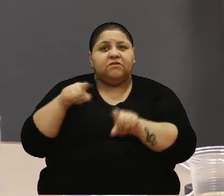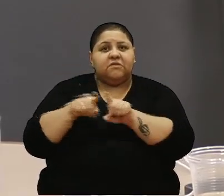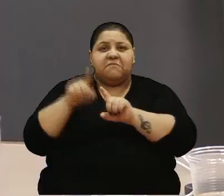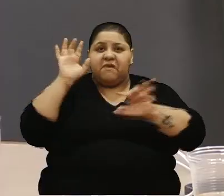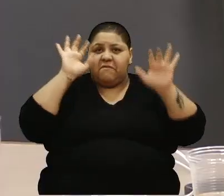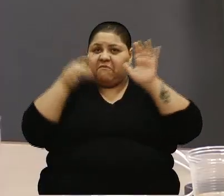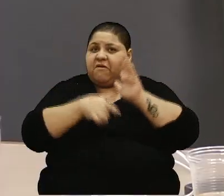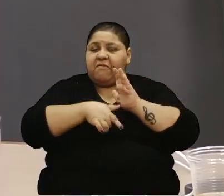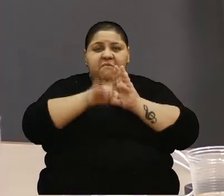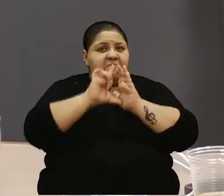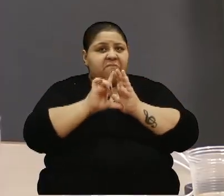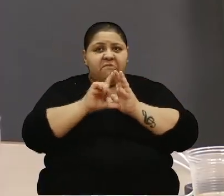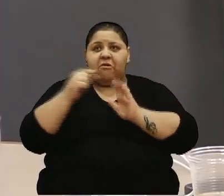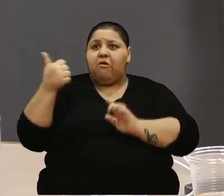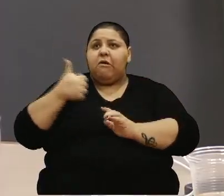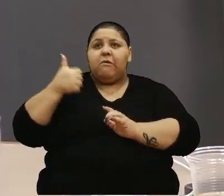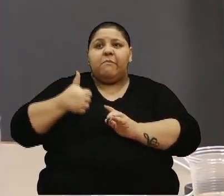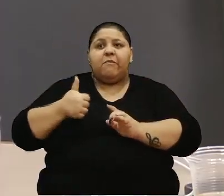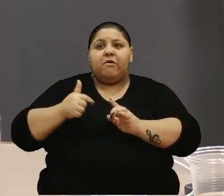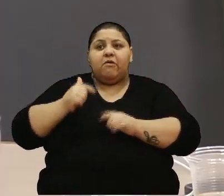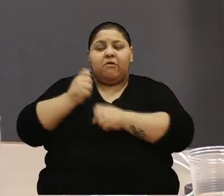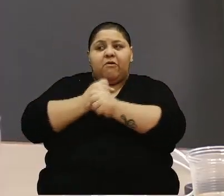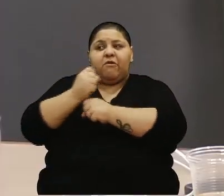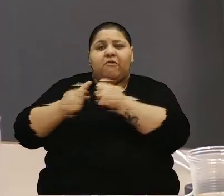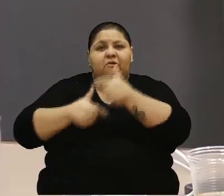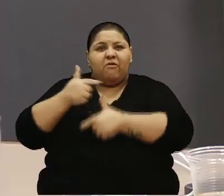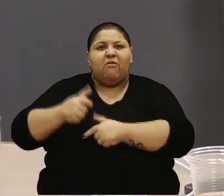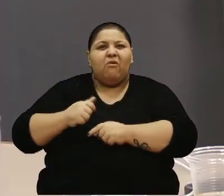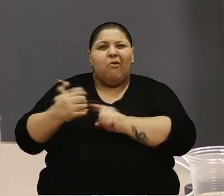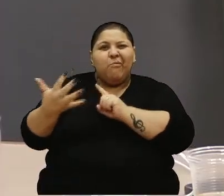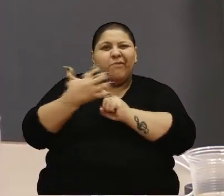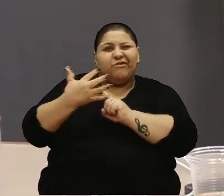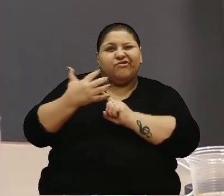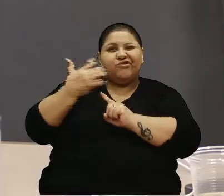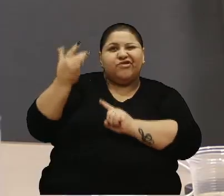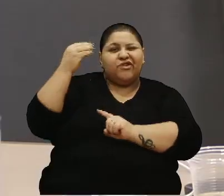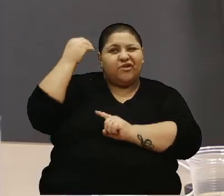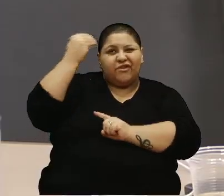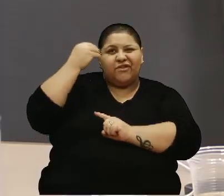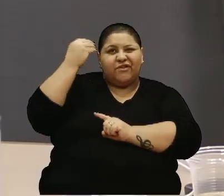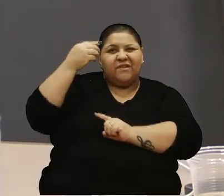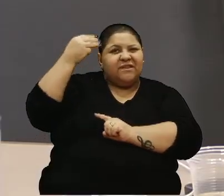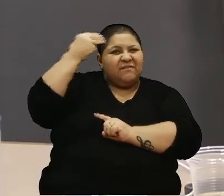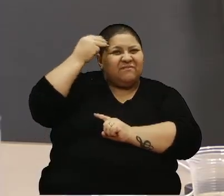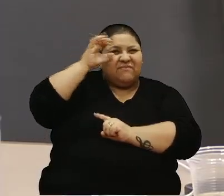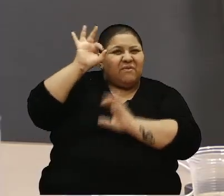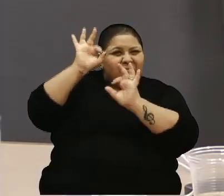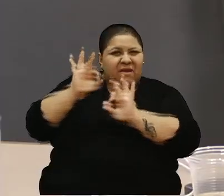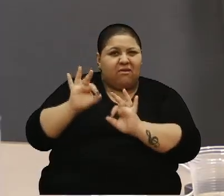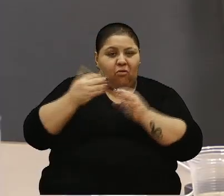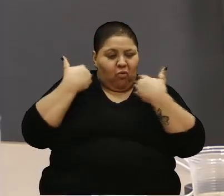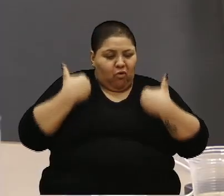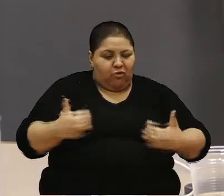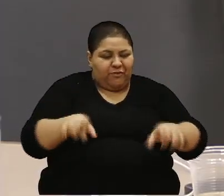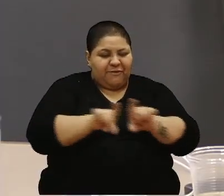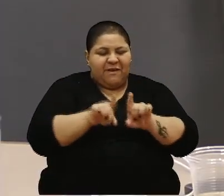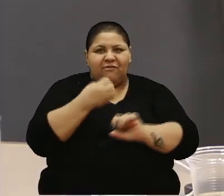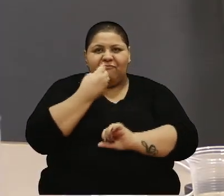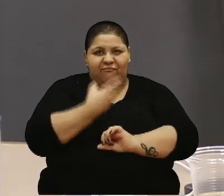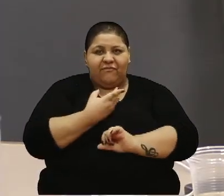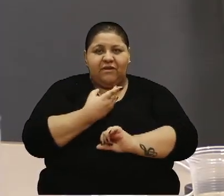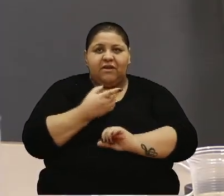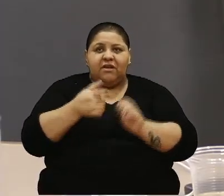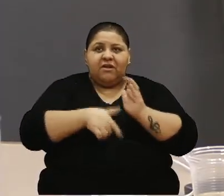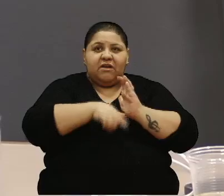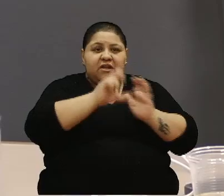antes de entrar aqui, como é meu primeiro mandato, o quanto afeta o nosso psicológico, e se a cabeça não estiver bem, o corpo também não vai estar bem. O senhor falou que antes de